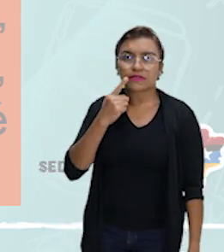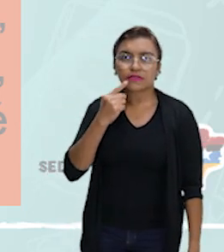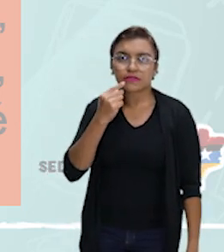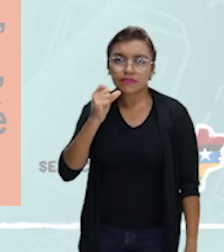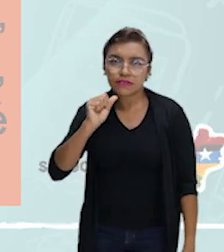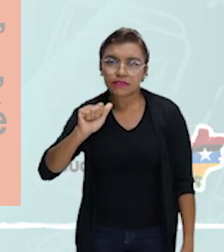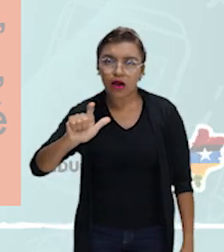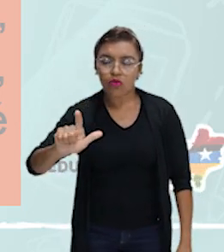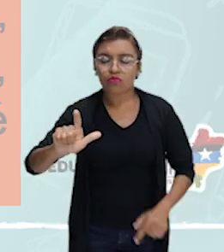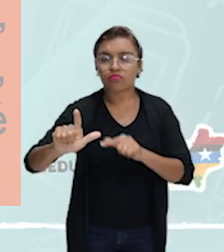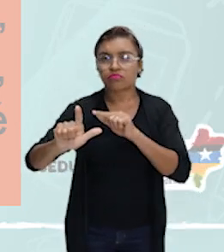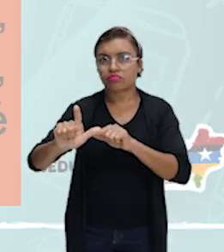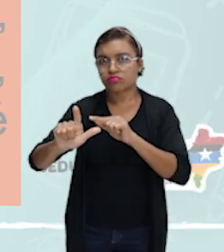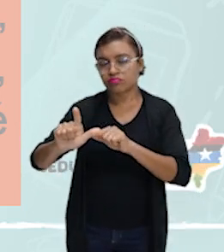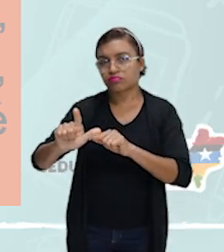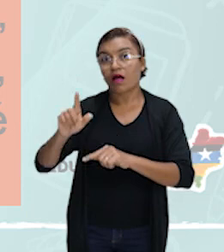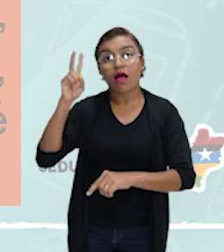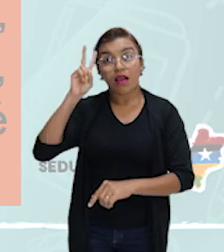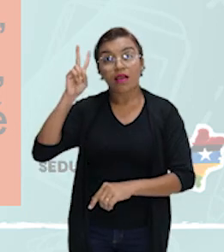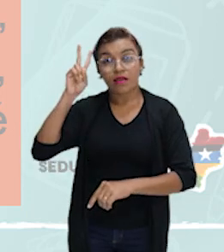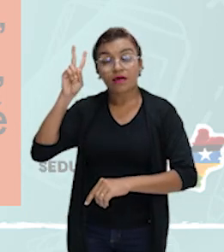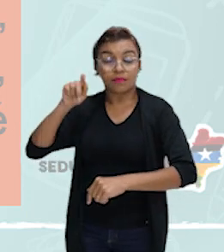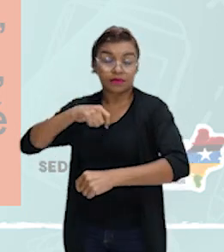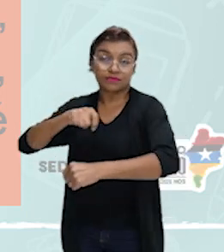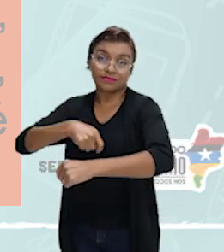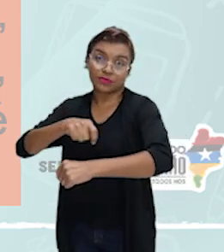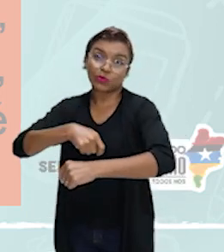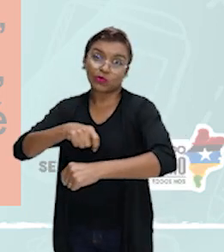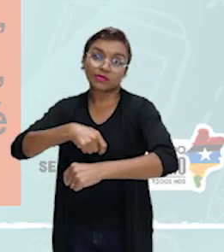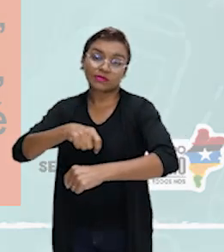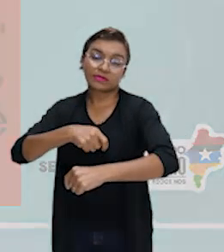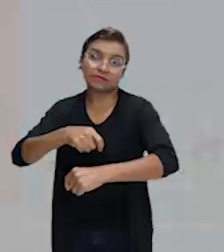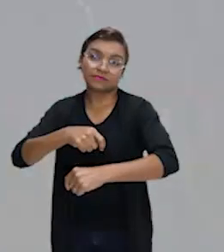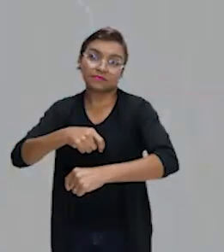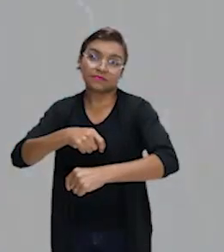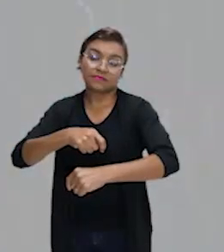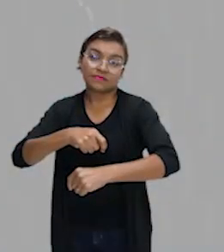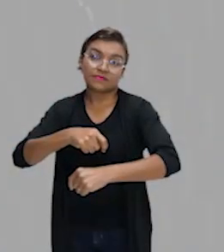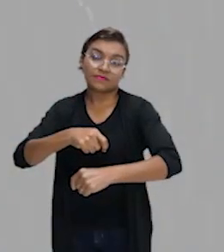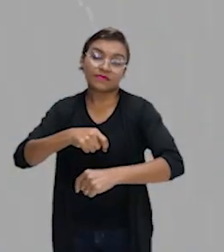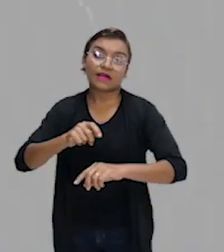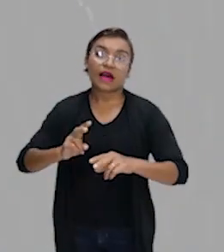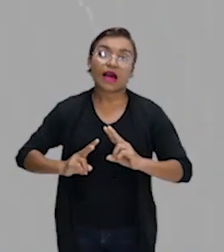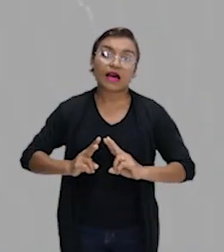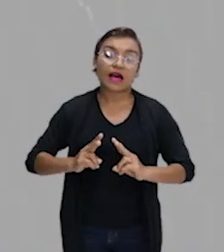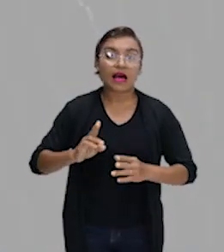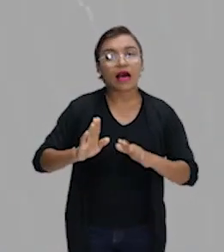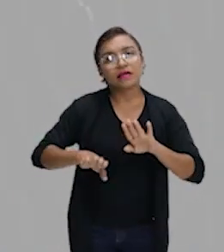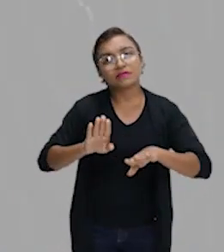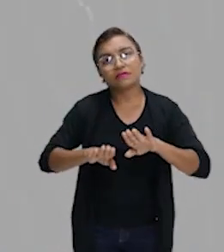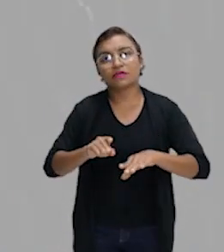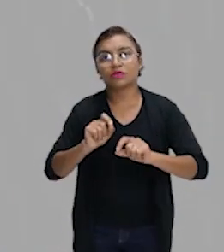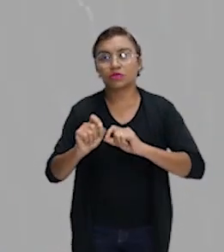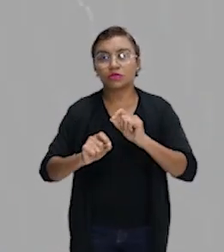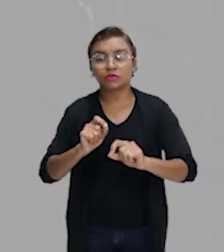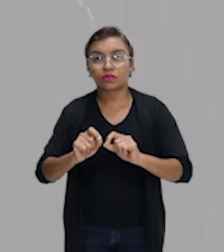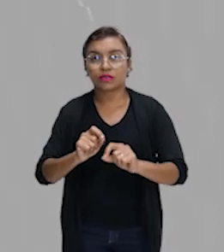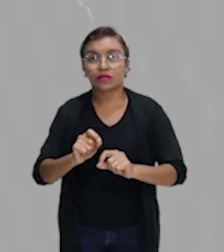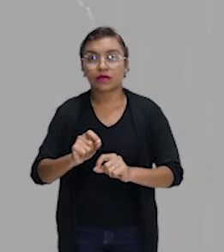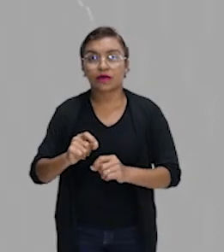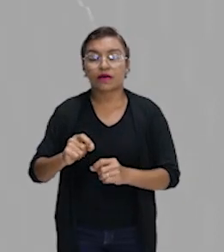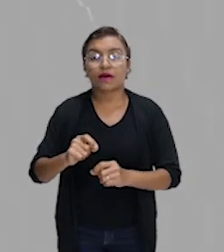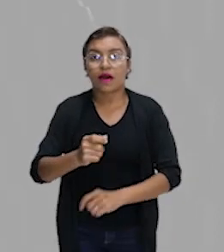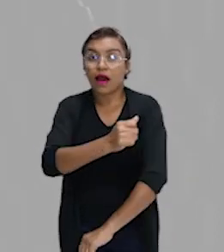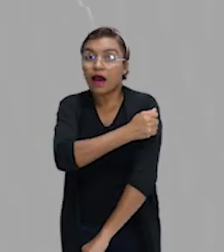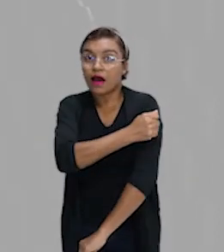lembra logo do sal de cozinha. E muitas vezes, ou muitos alunos, pensam que o